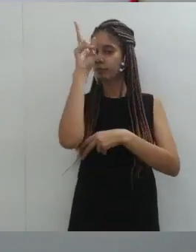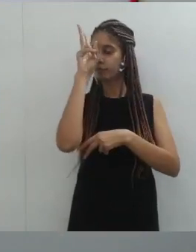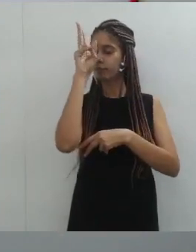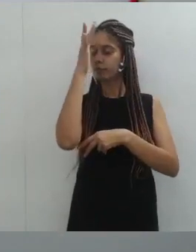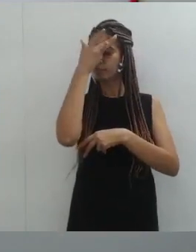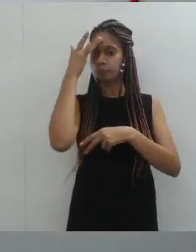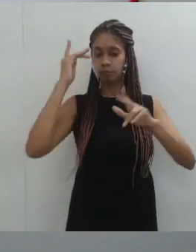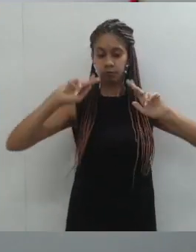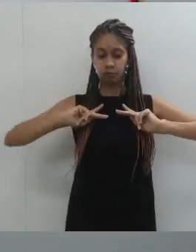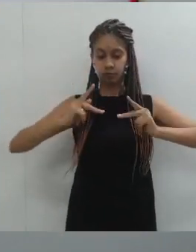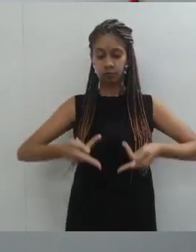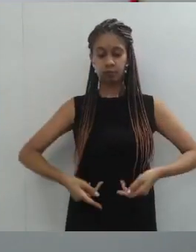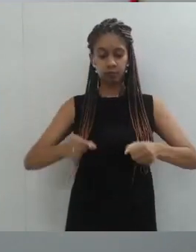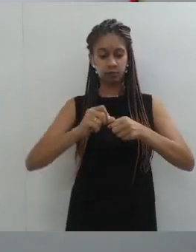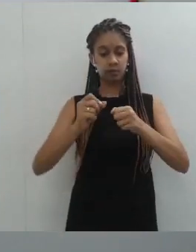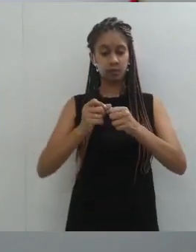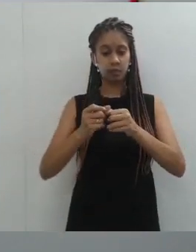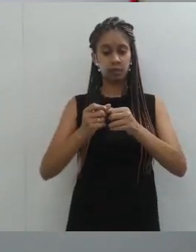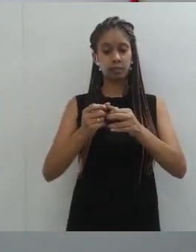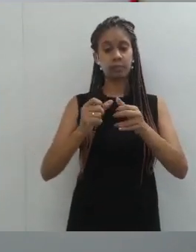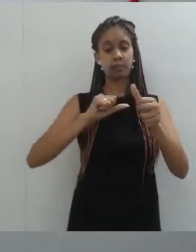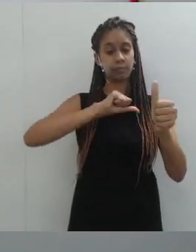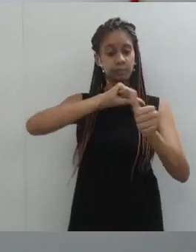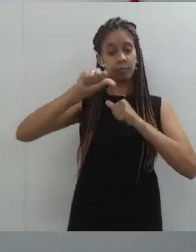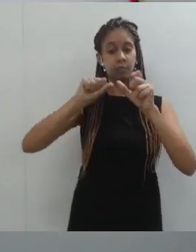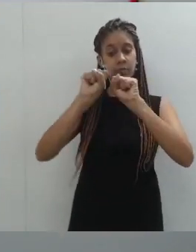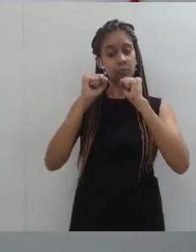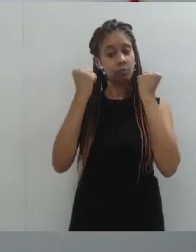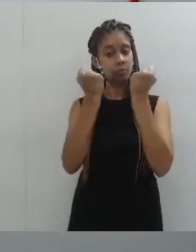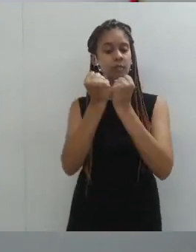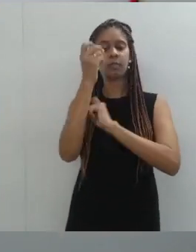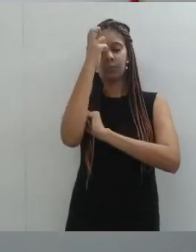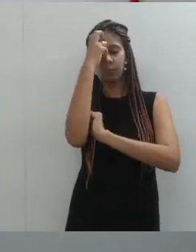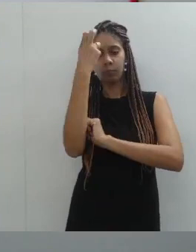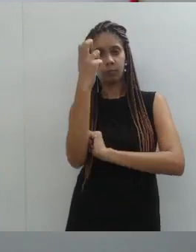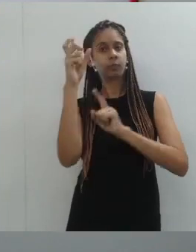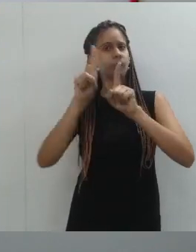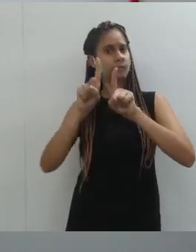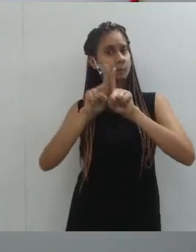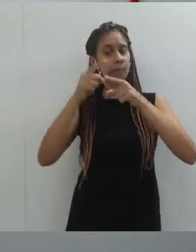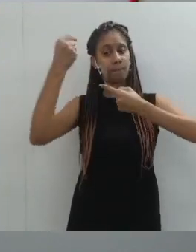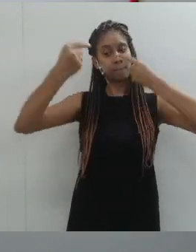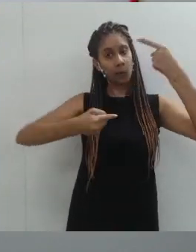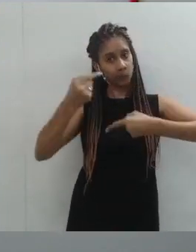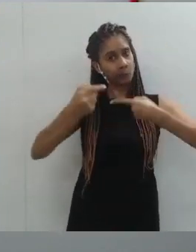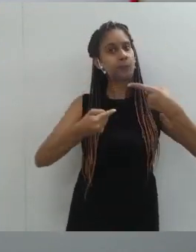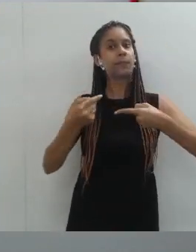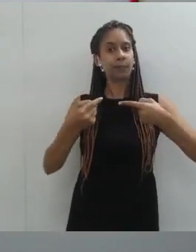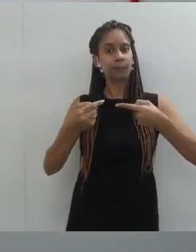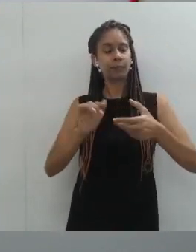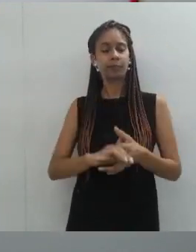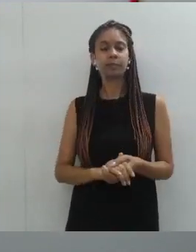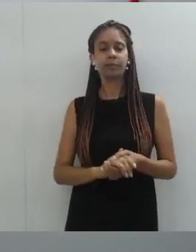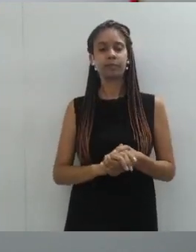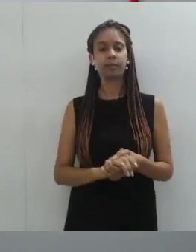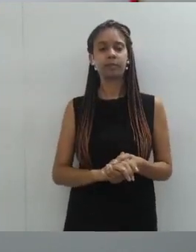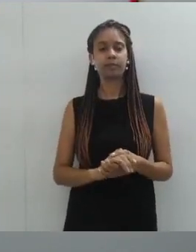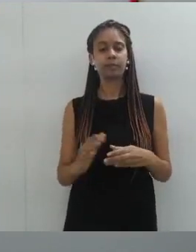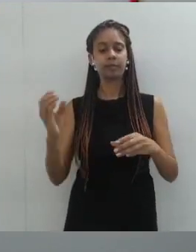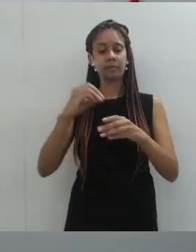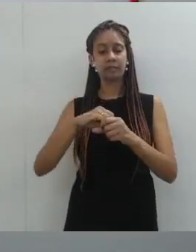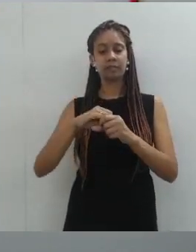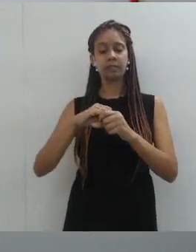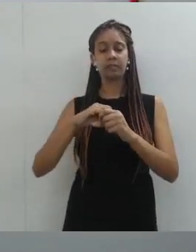uma série de transformações sociais, culturais e políticas dentro de um tempo e dentro